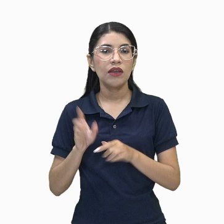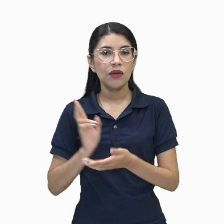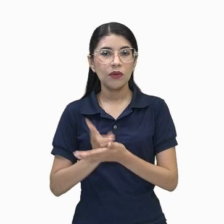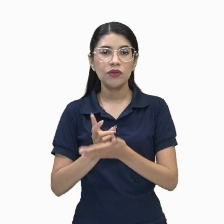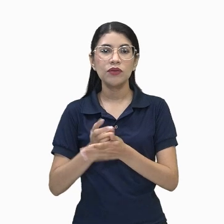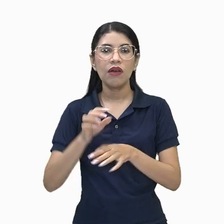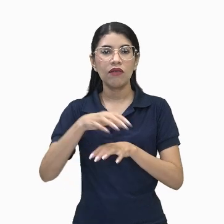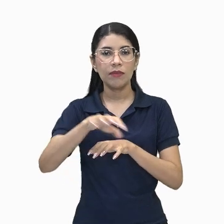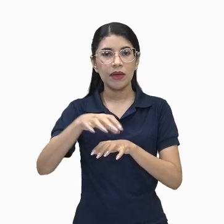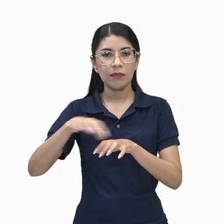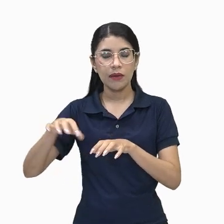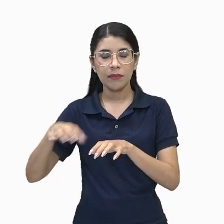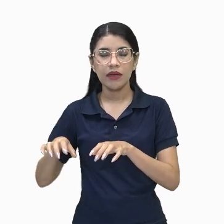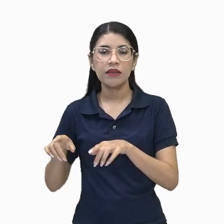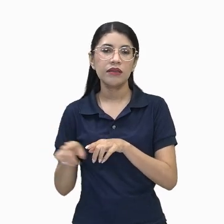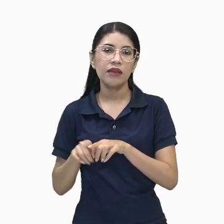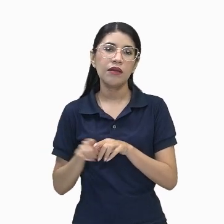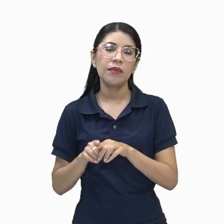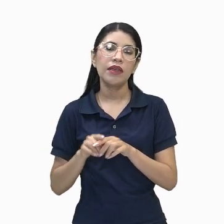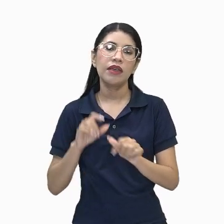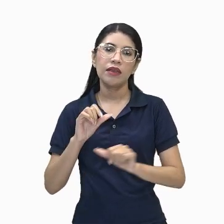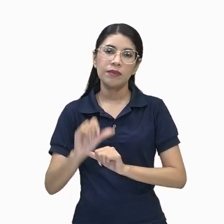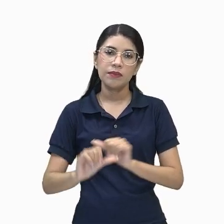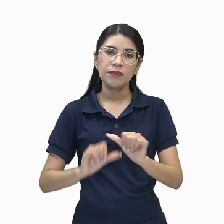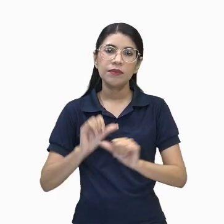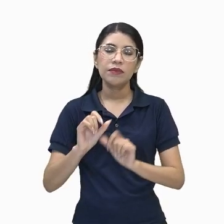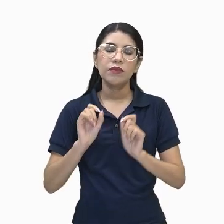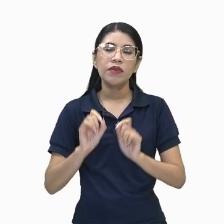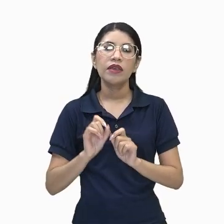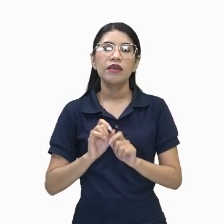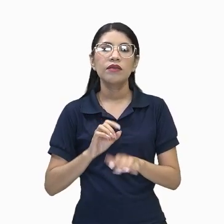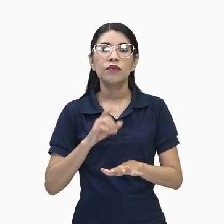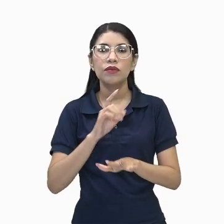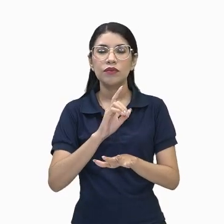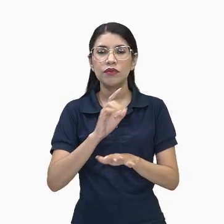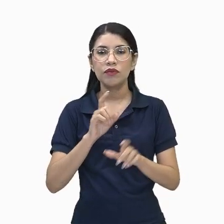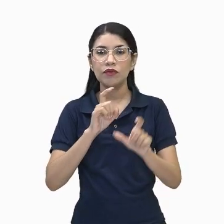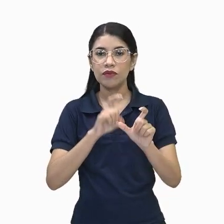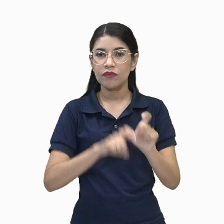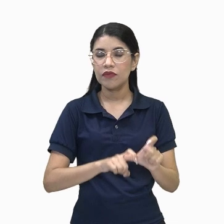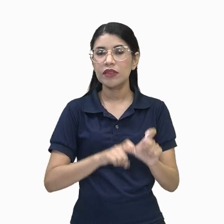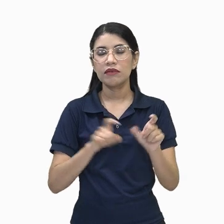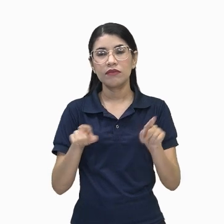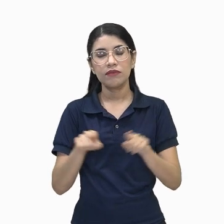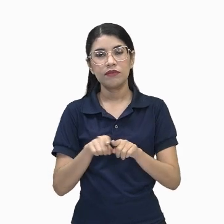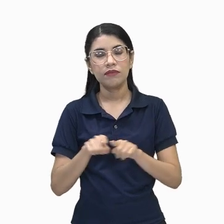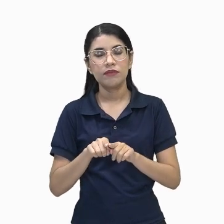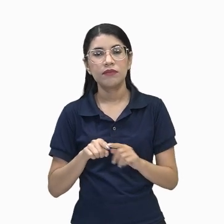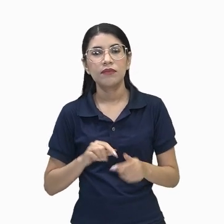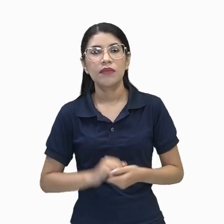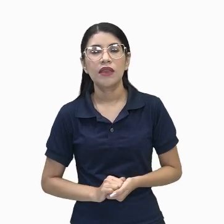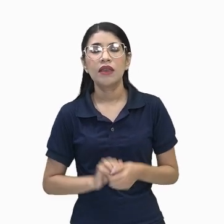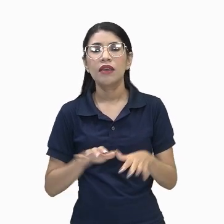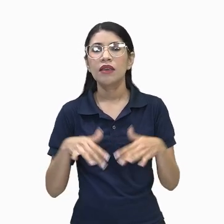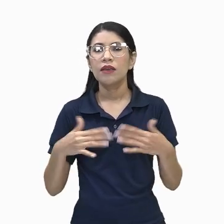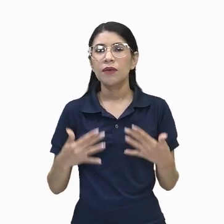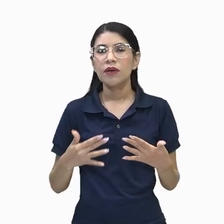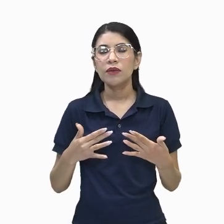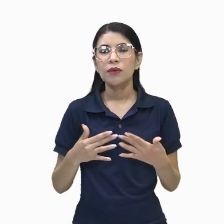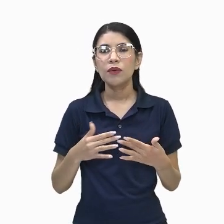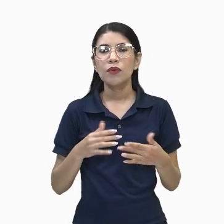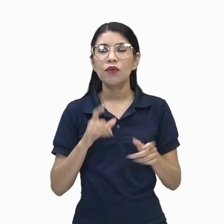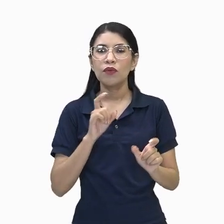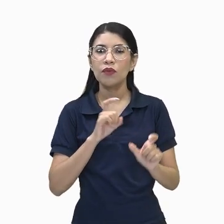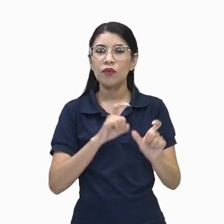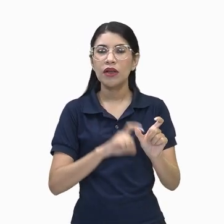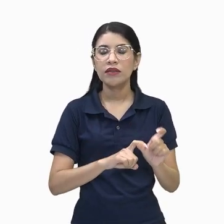vez, transformavam-se em seus vassalos. E quando é que um suzerano precisava de seu